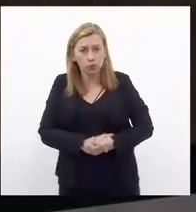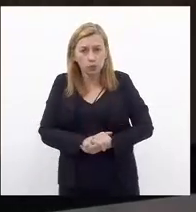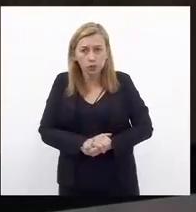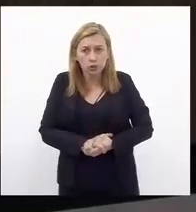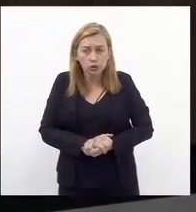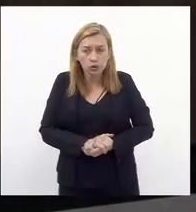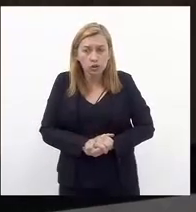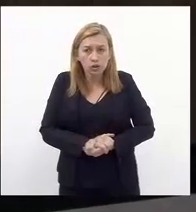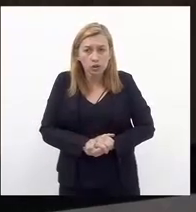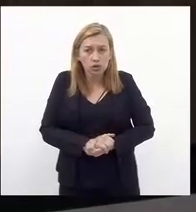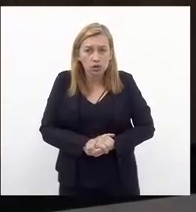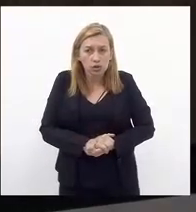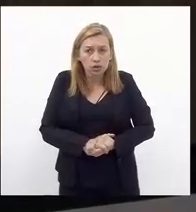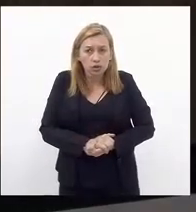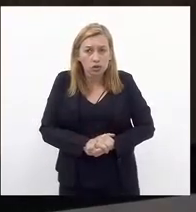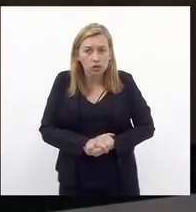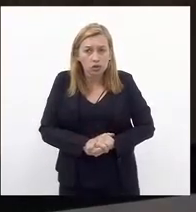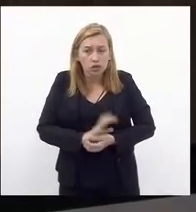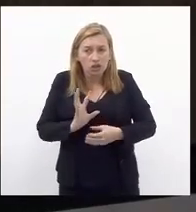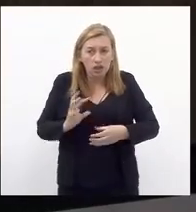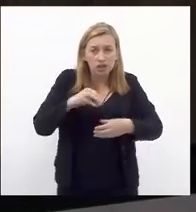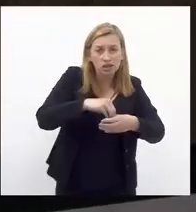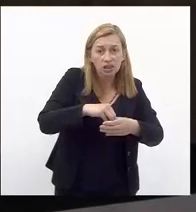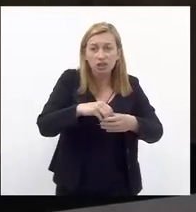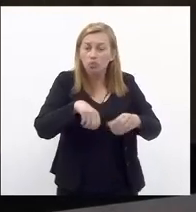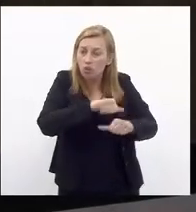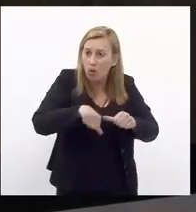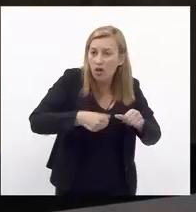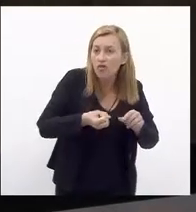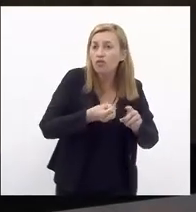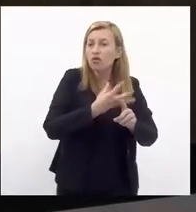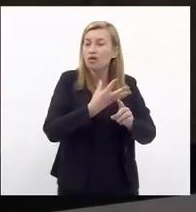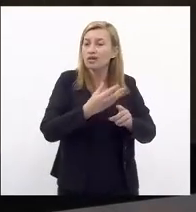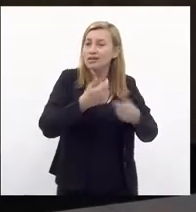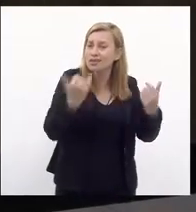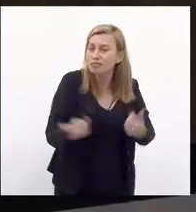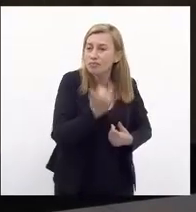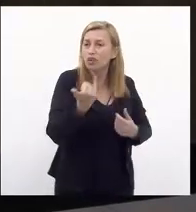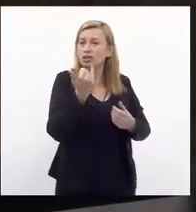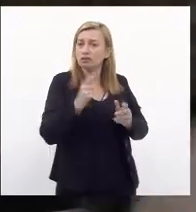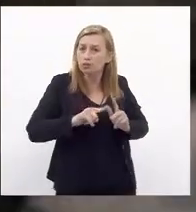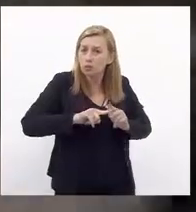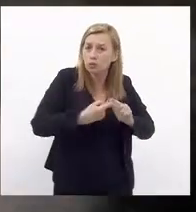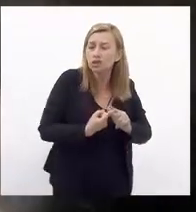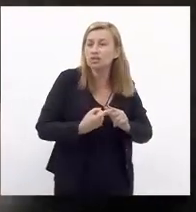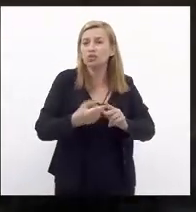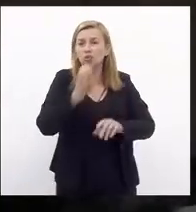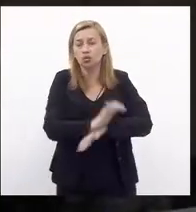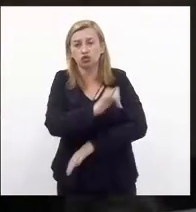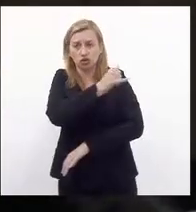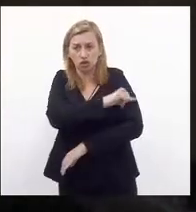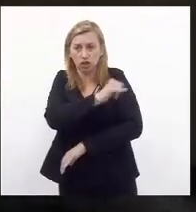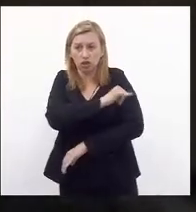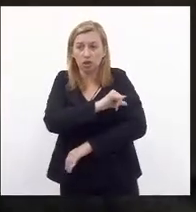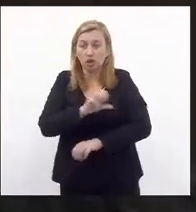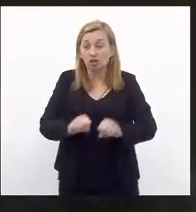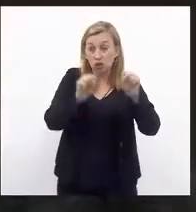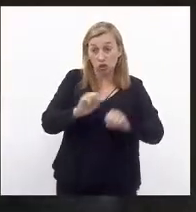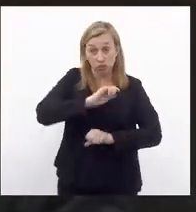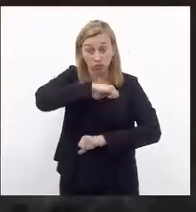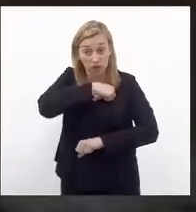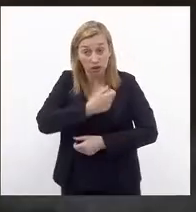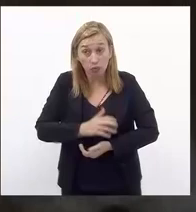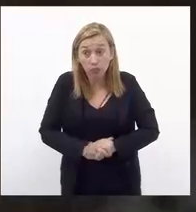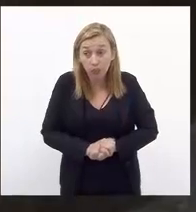para que implementássemos reformas necessárias à manutenção do Rio de Janeiro no regime de